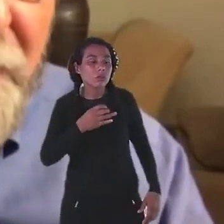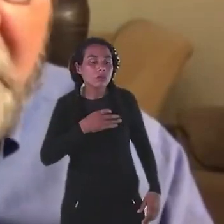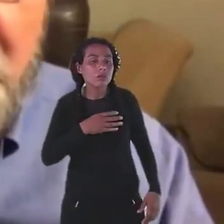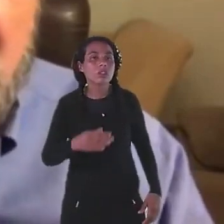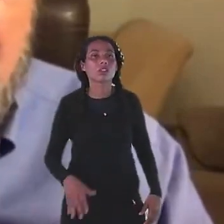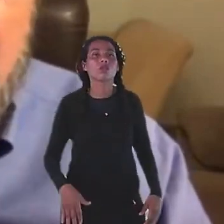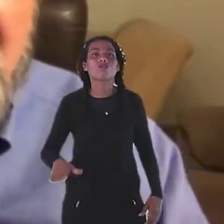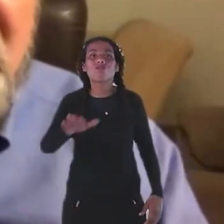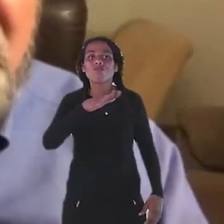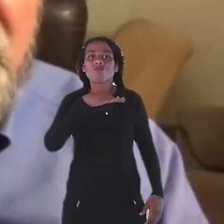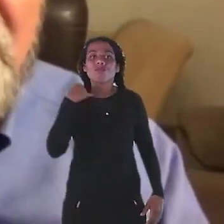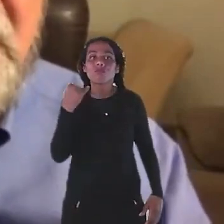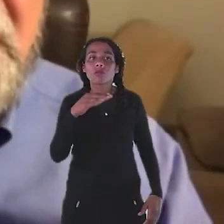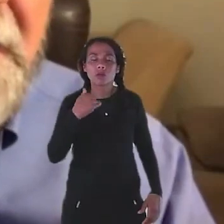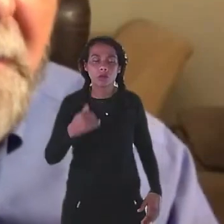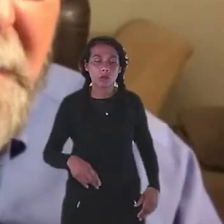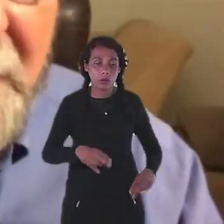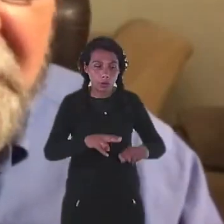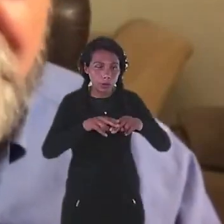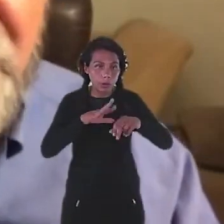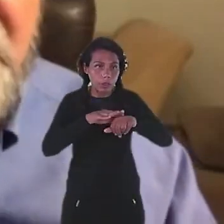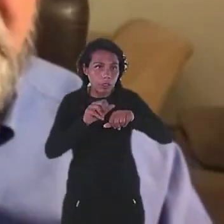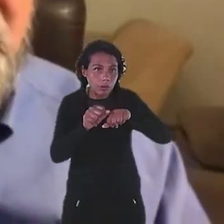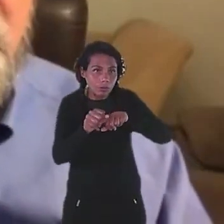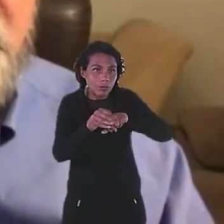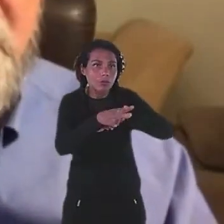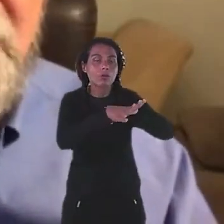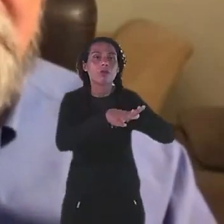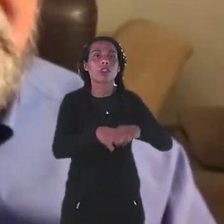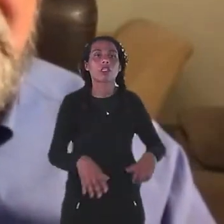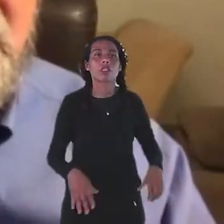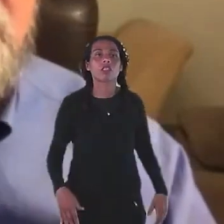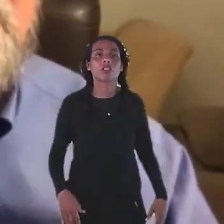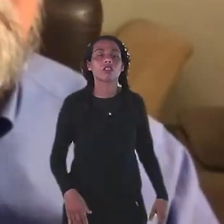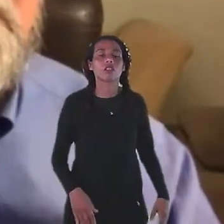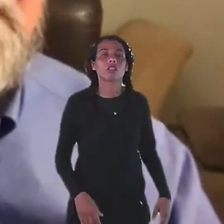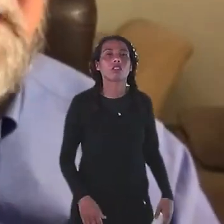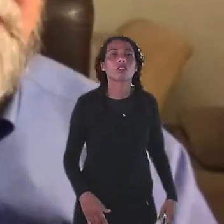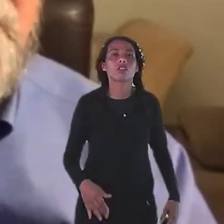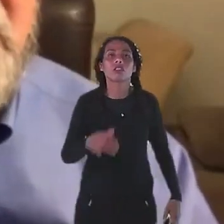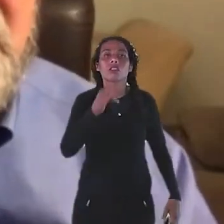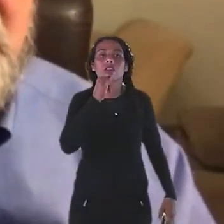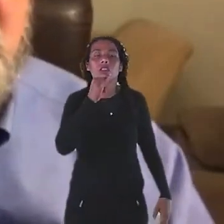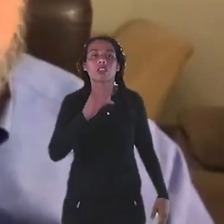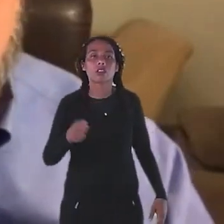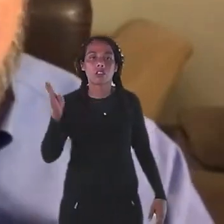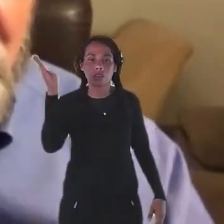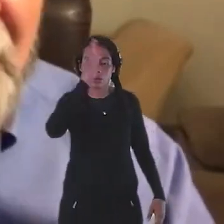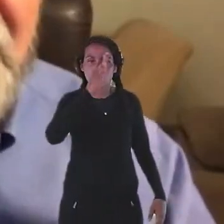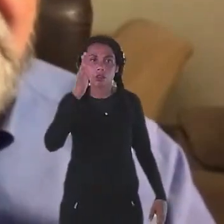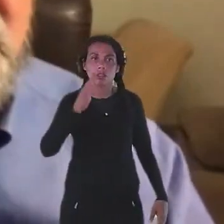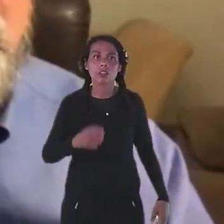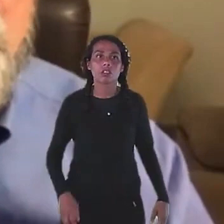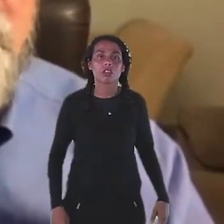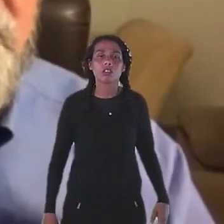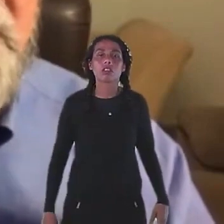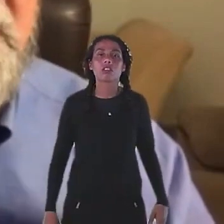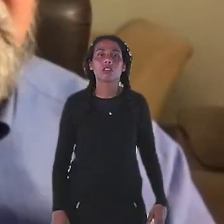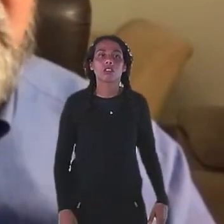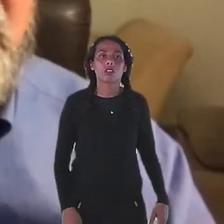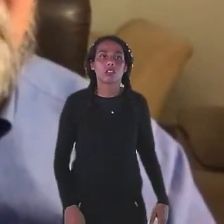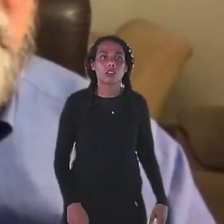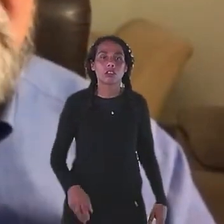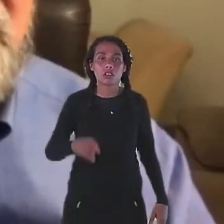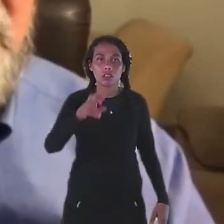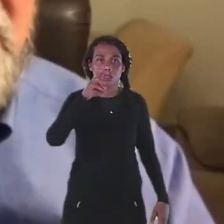até hoje, por exemplo, no Brasil, depois da perda de 500 mil de brasileiros, no que é já, de